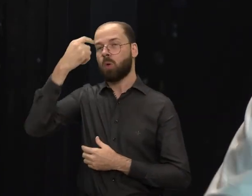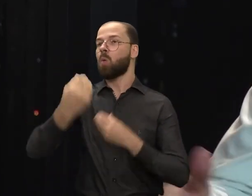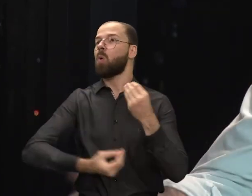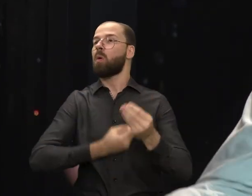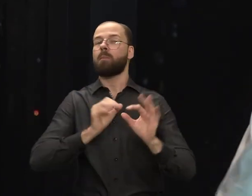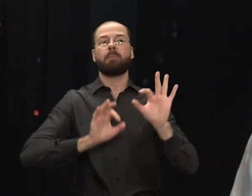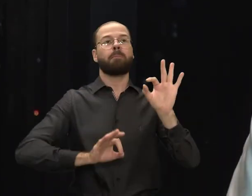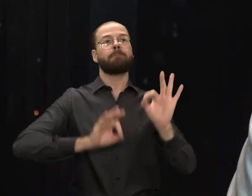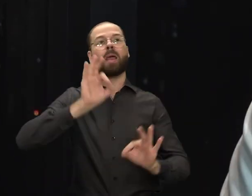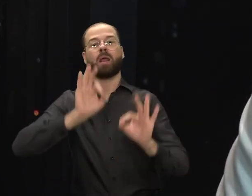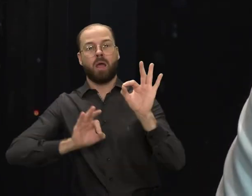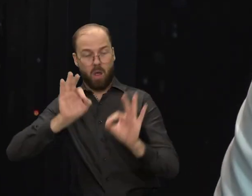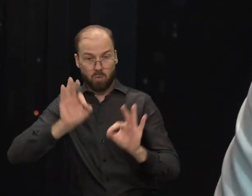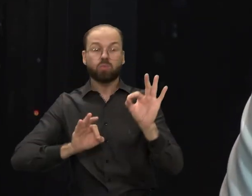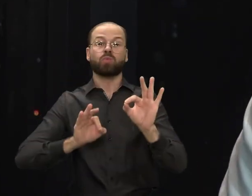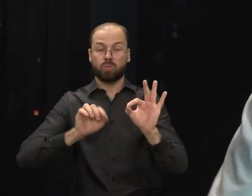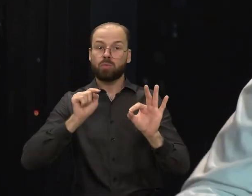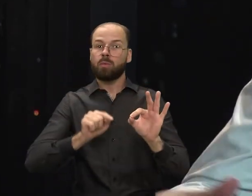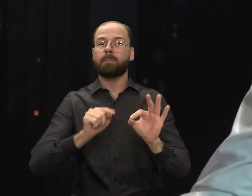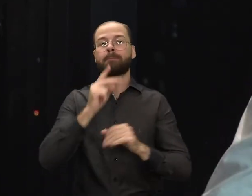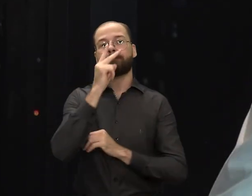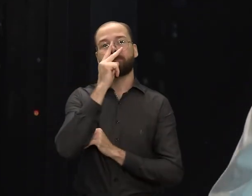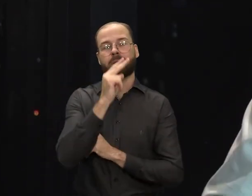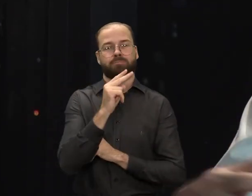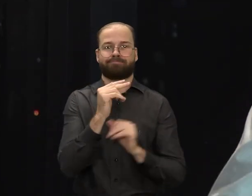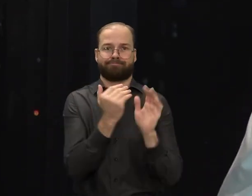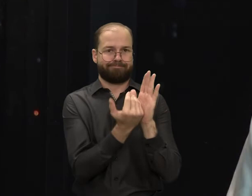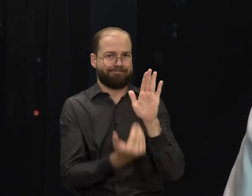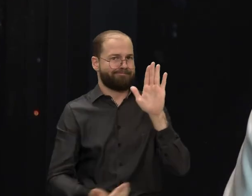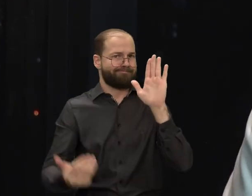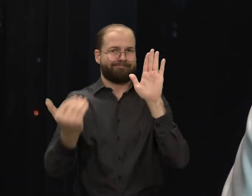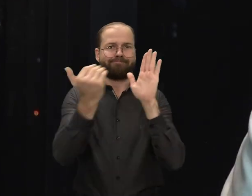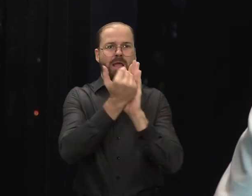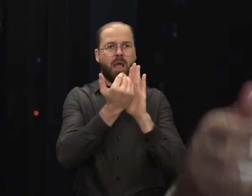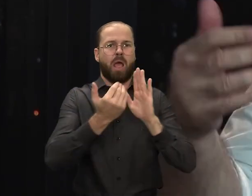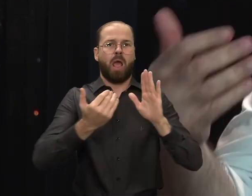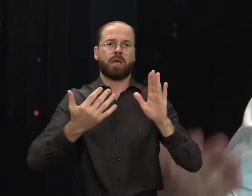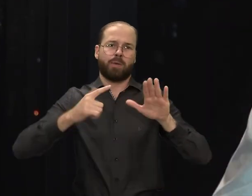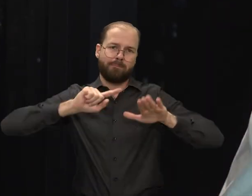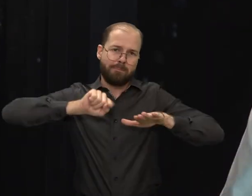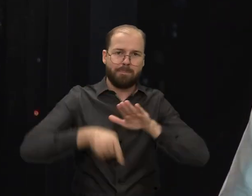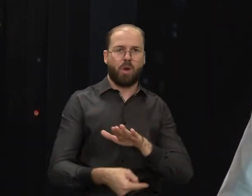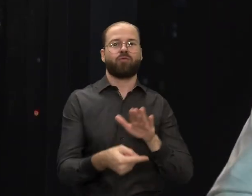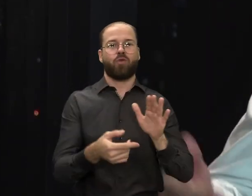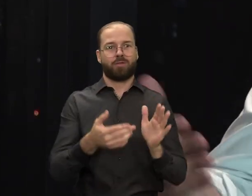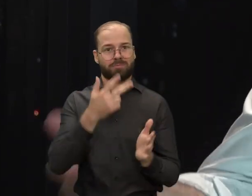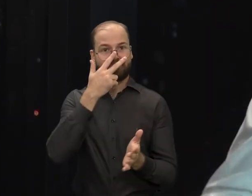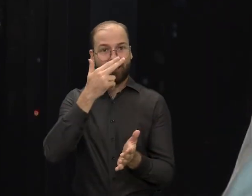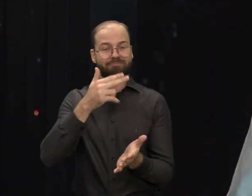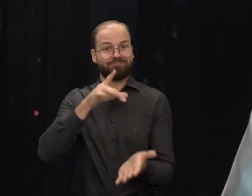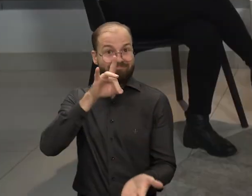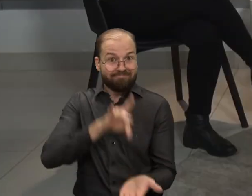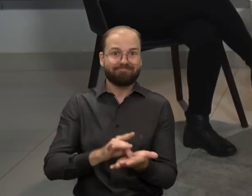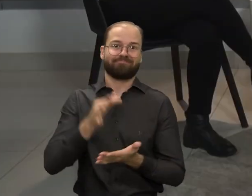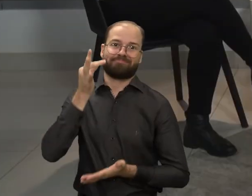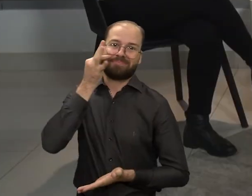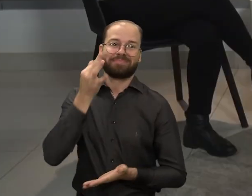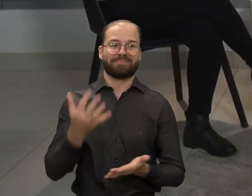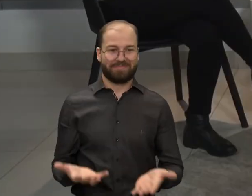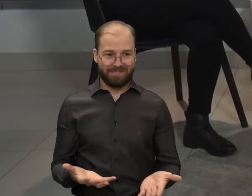de planejamento, algo mais complexo, consistente. Como disse a professora, né, que tem a meta, que